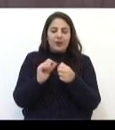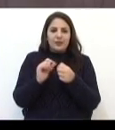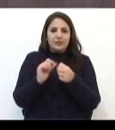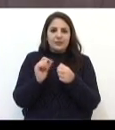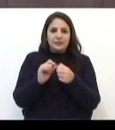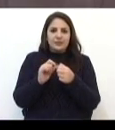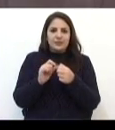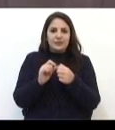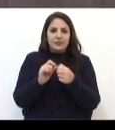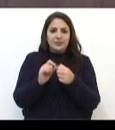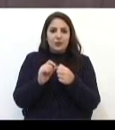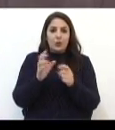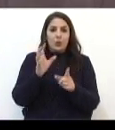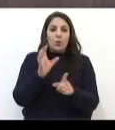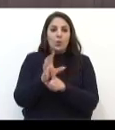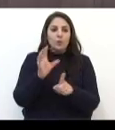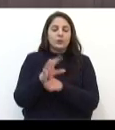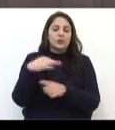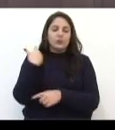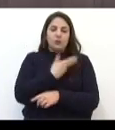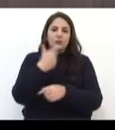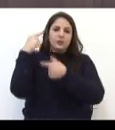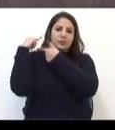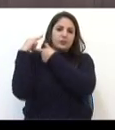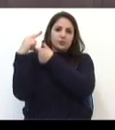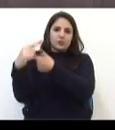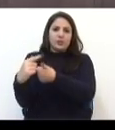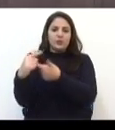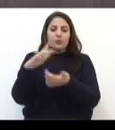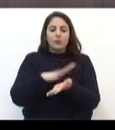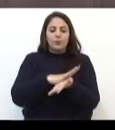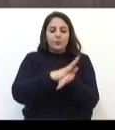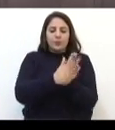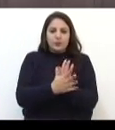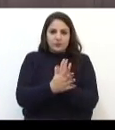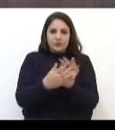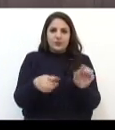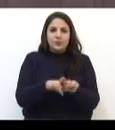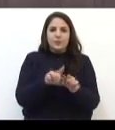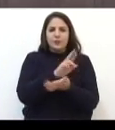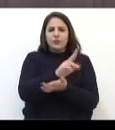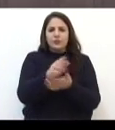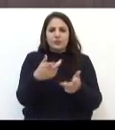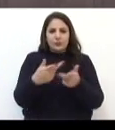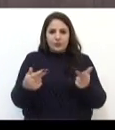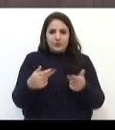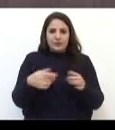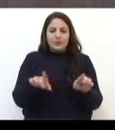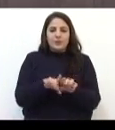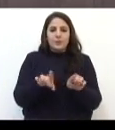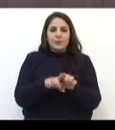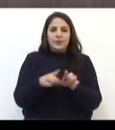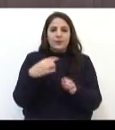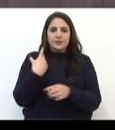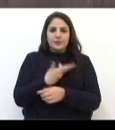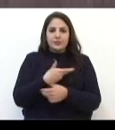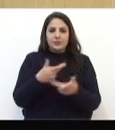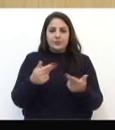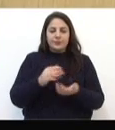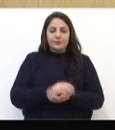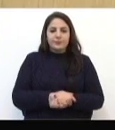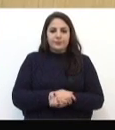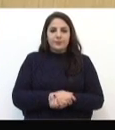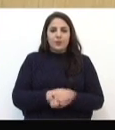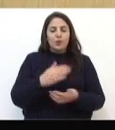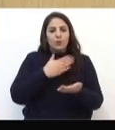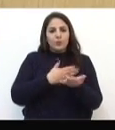a descaracterização das nossas tradições, o preconceito e principalmente a demonização das nossas tradições.